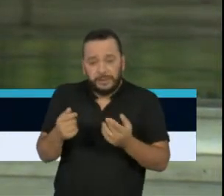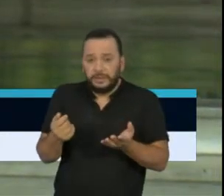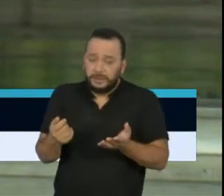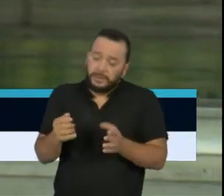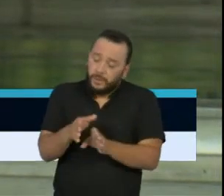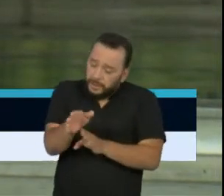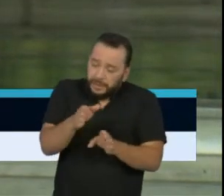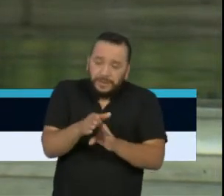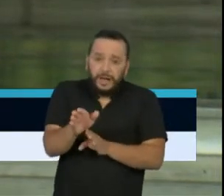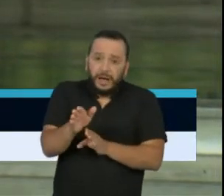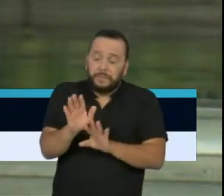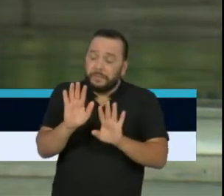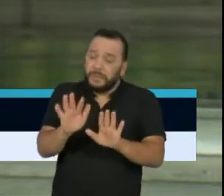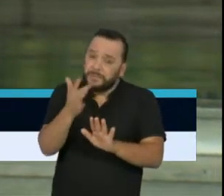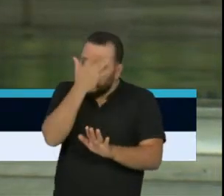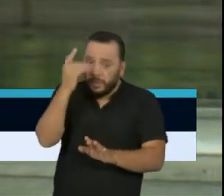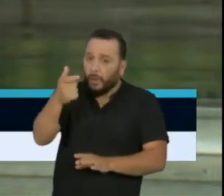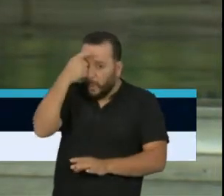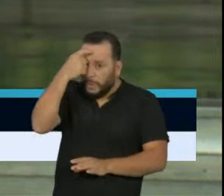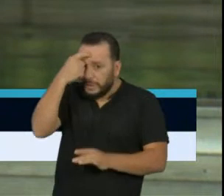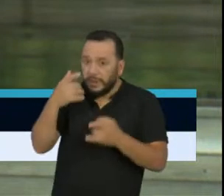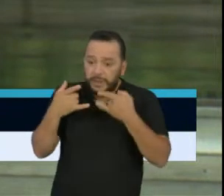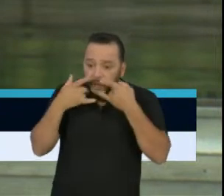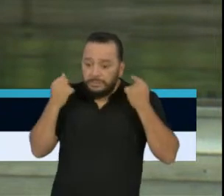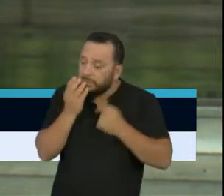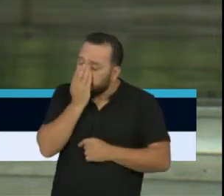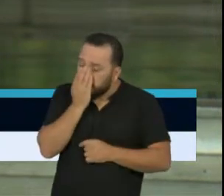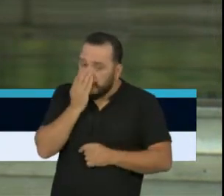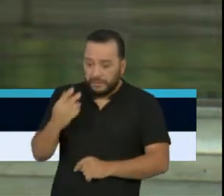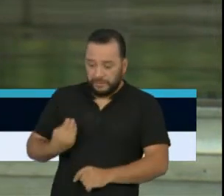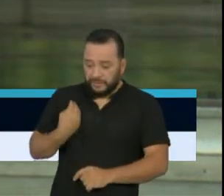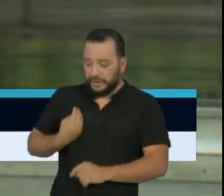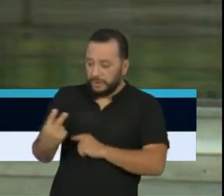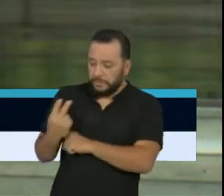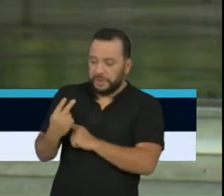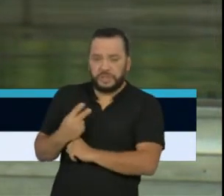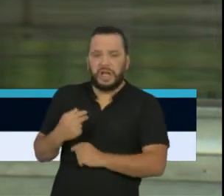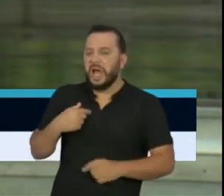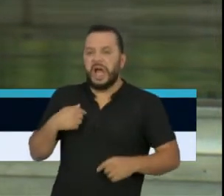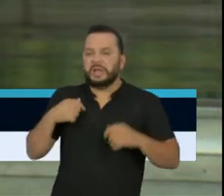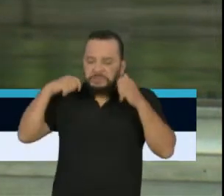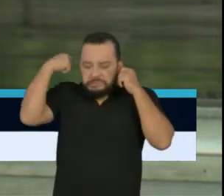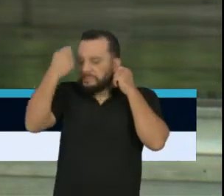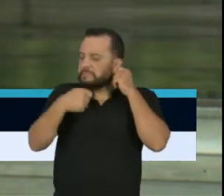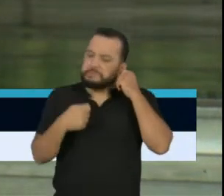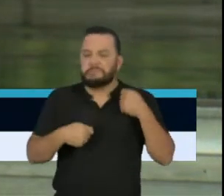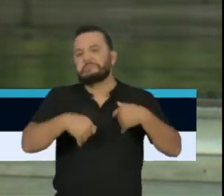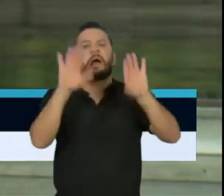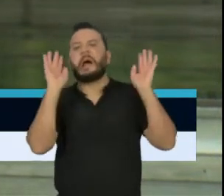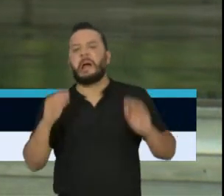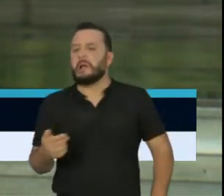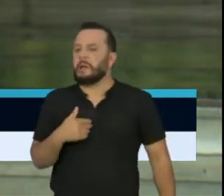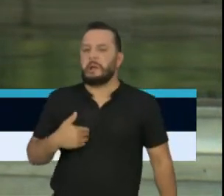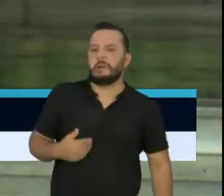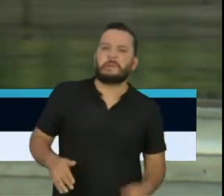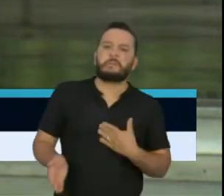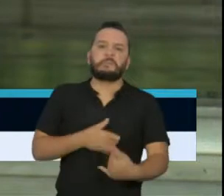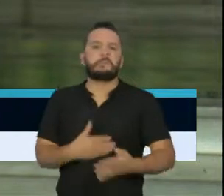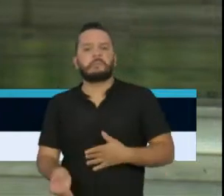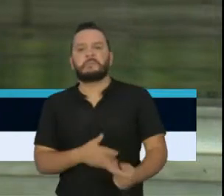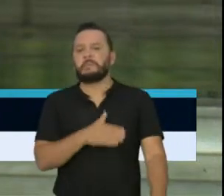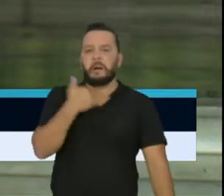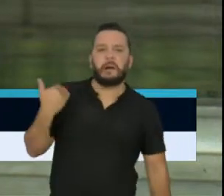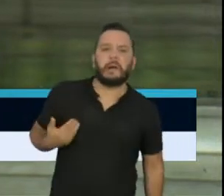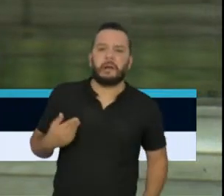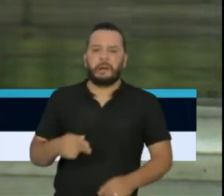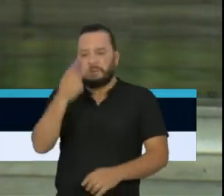não consigo compreender alguém que acorde e diga para si próprio: hoje eu quero morrer, eu quero me expor, eu quero perder a minha vida.